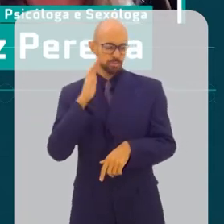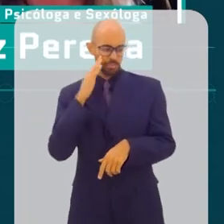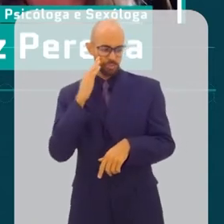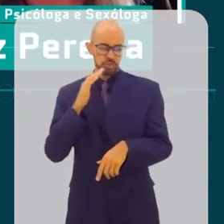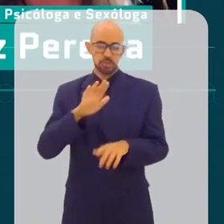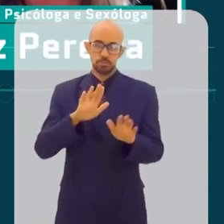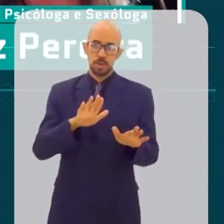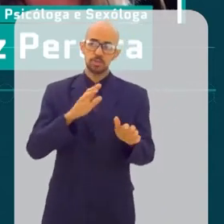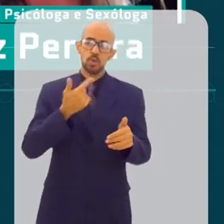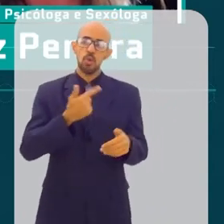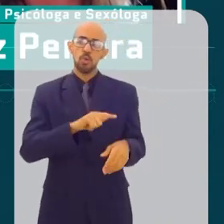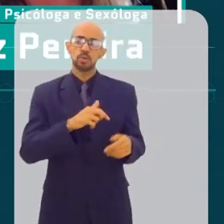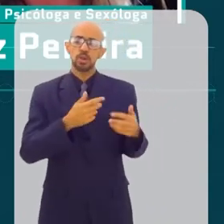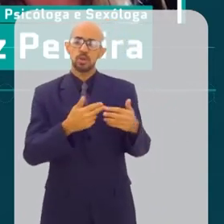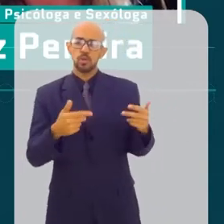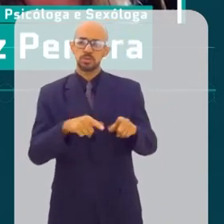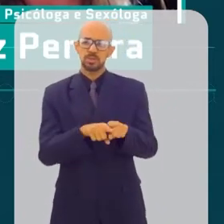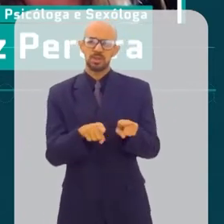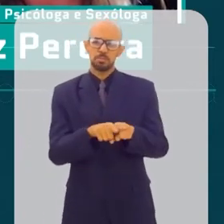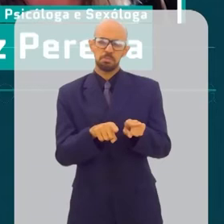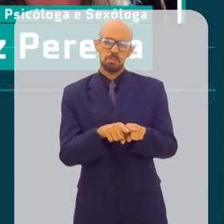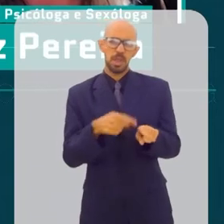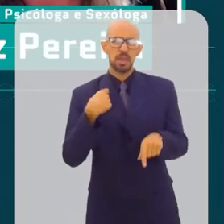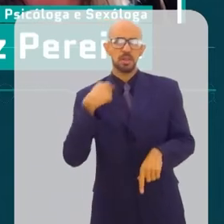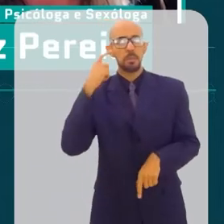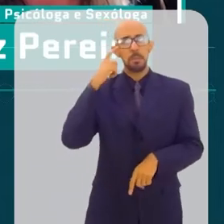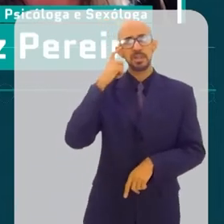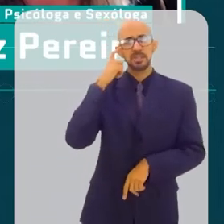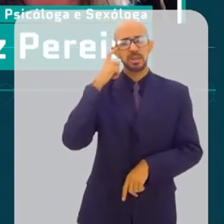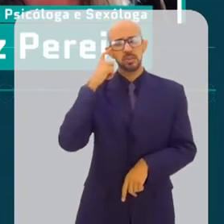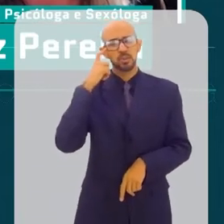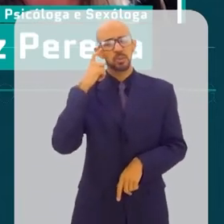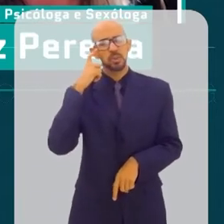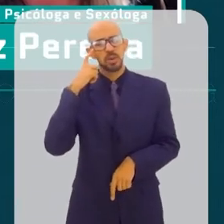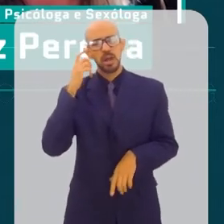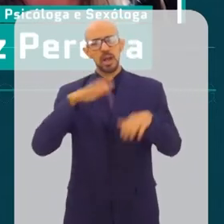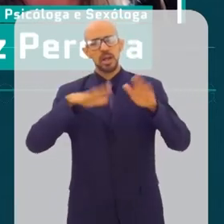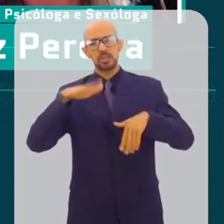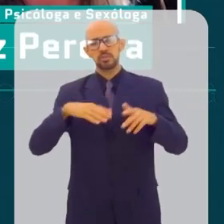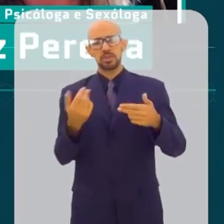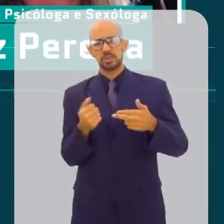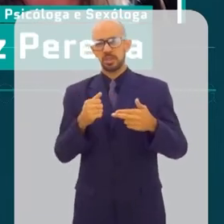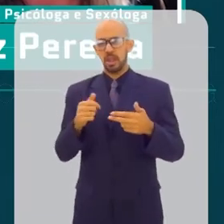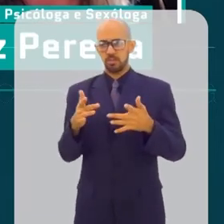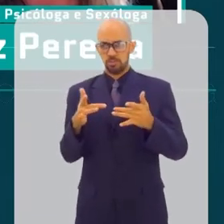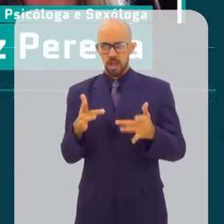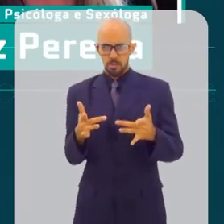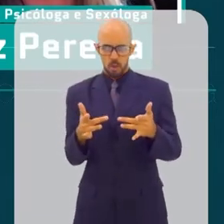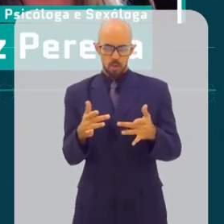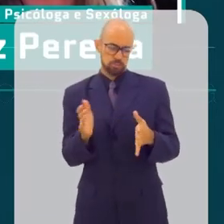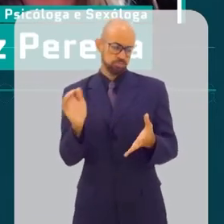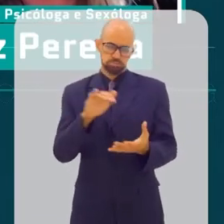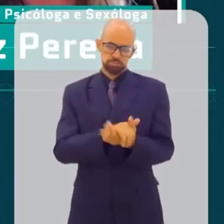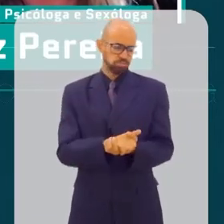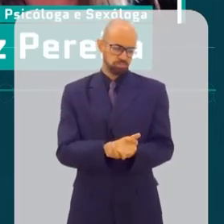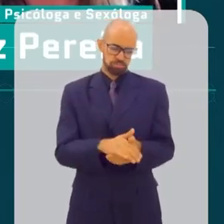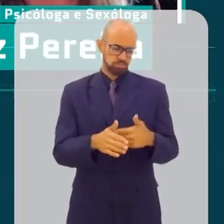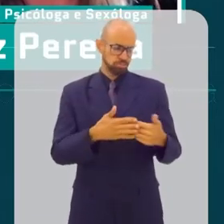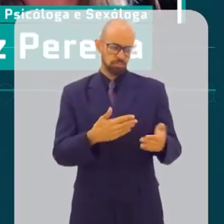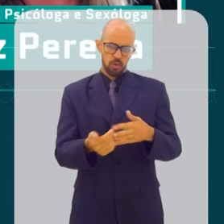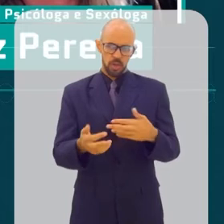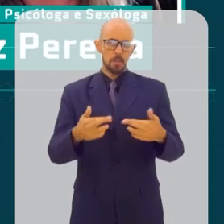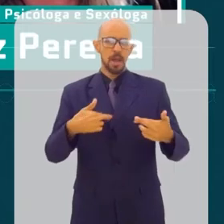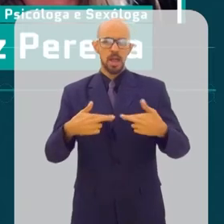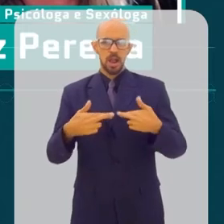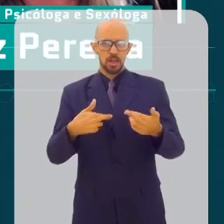fisiológica orgânica. Outra coisa também que eu me veio à cabeça aqui, às vezes é você estar num relacionamento